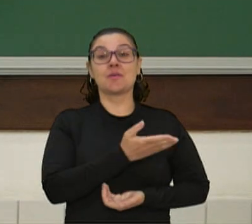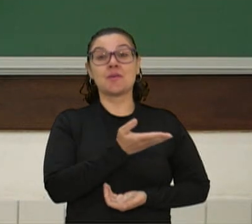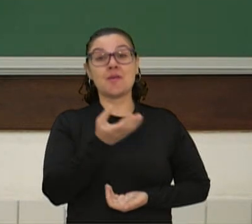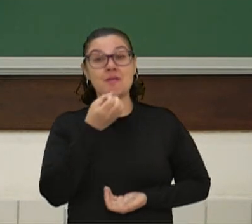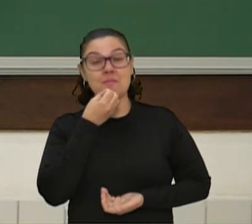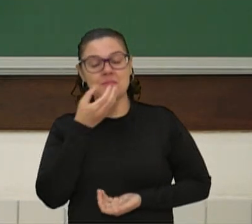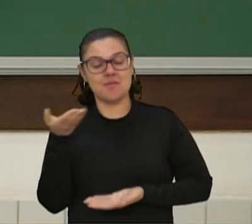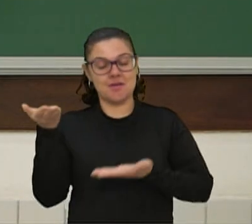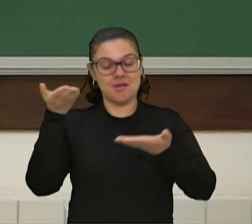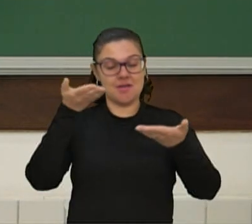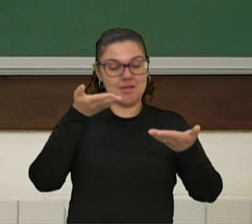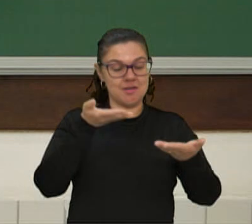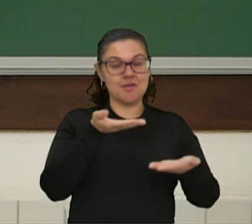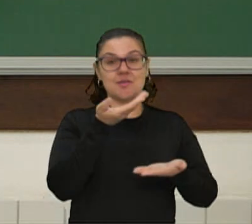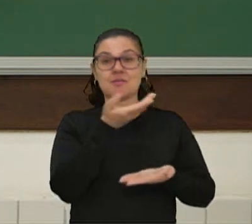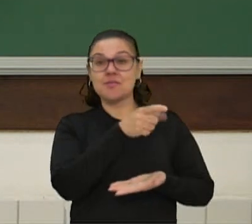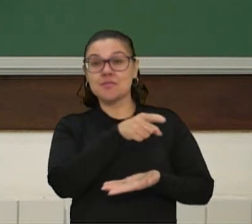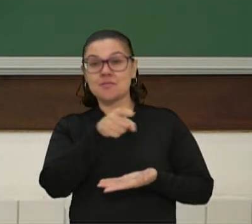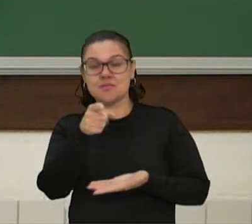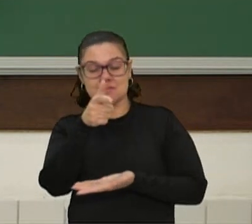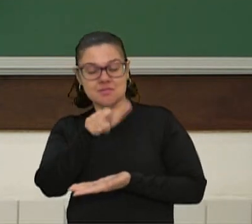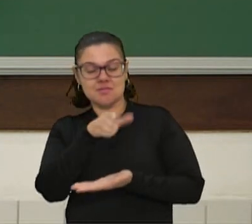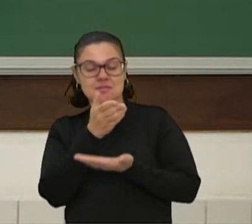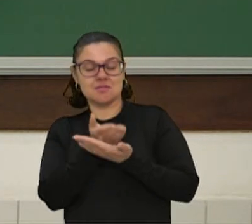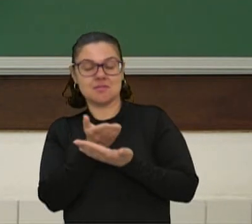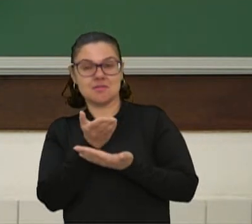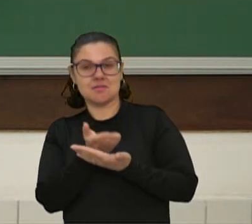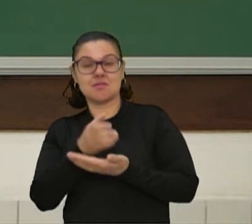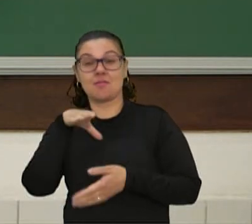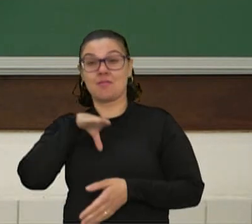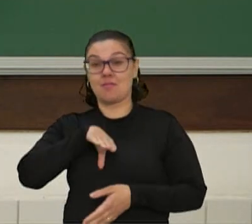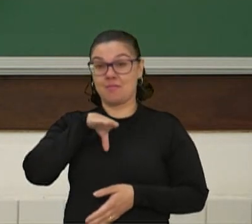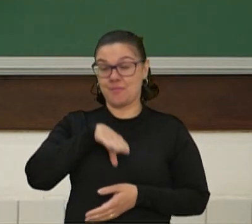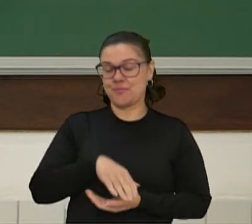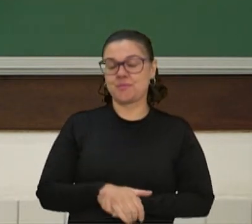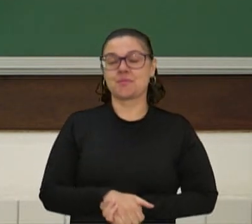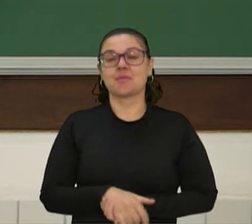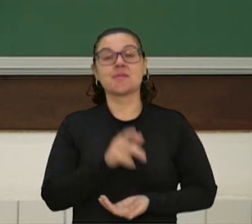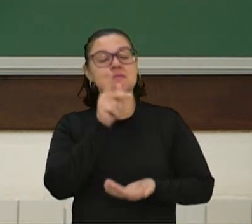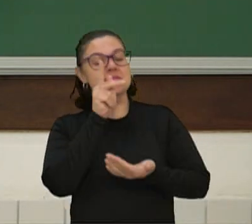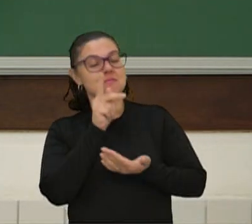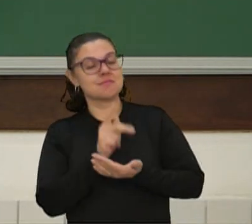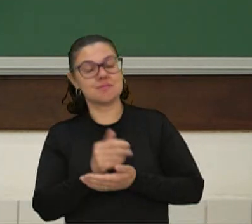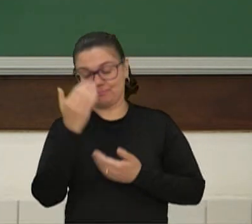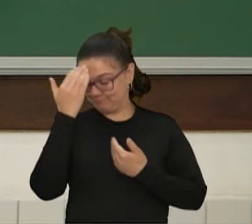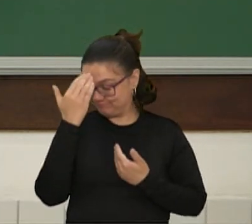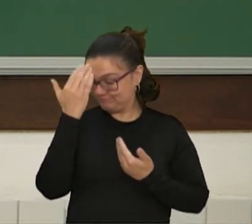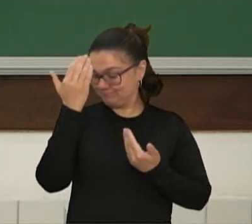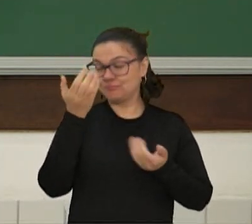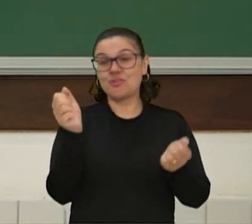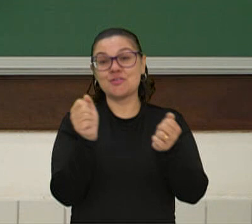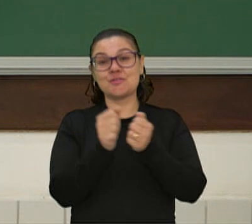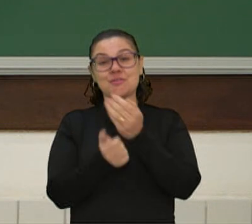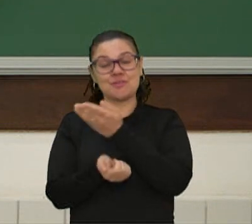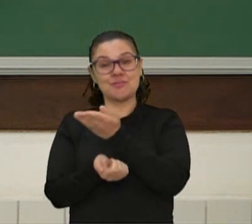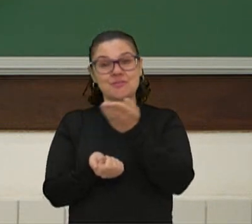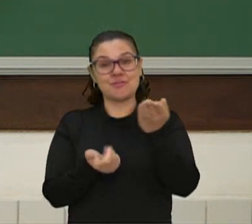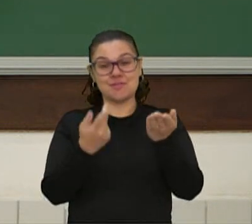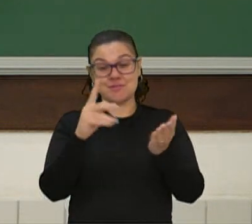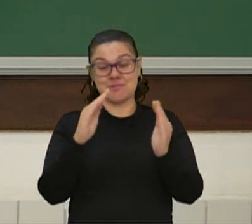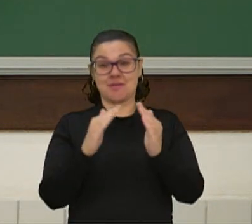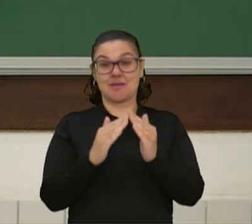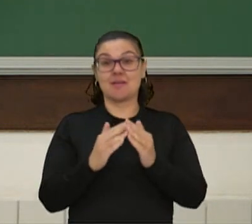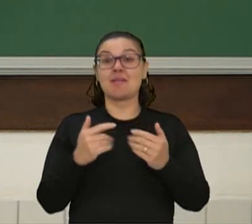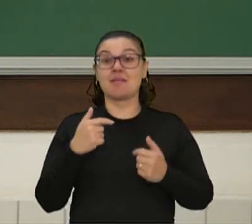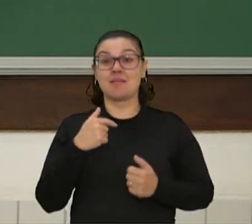Sejam bem-vindos, senhoras e senhores, a mais uma aula de língua portuguesa. É sempre uma honra recebê-los aqui e ser recebido por vocês